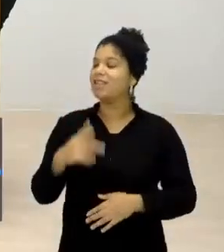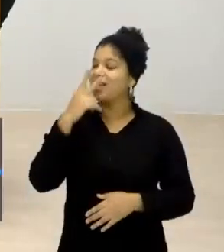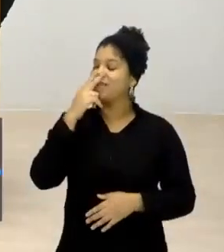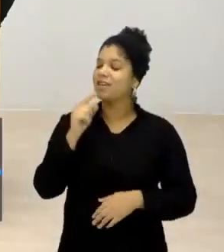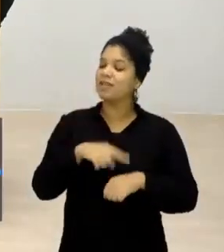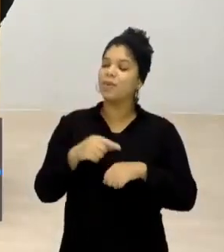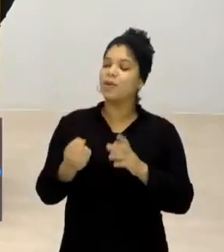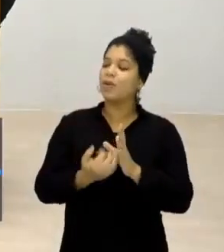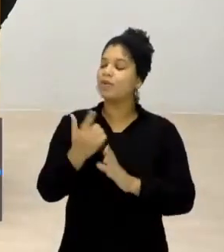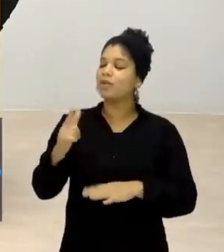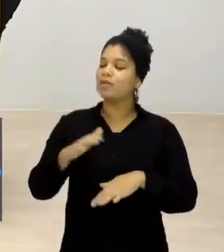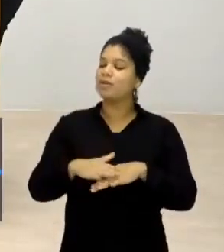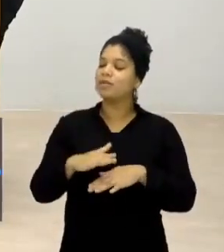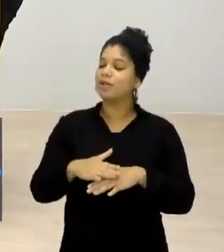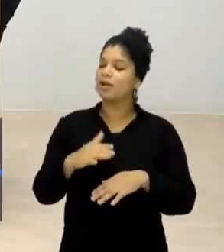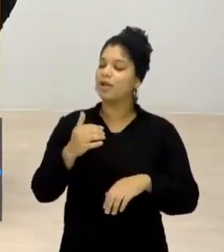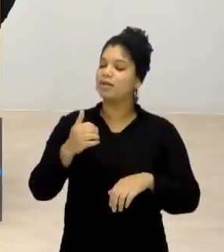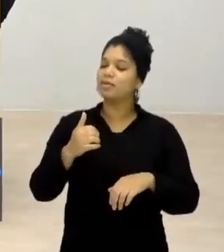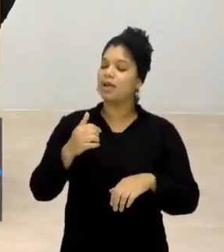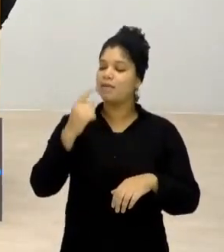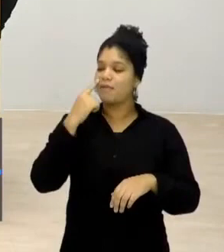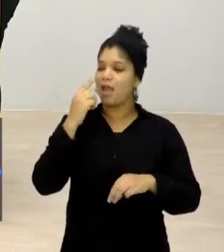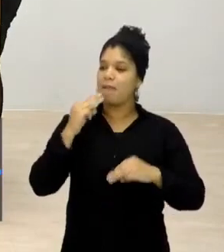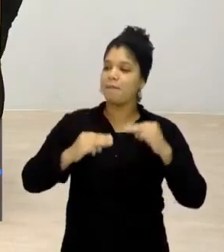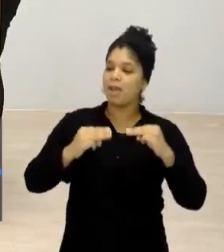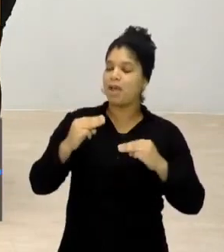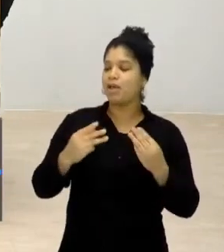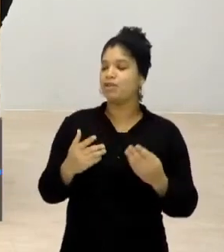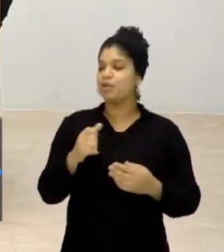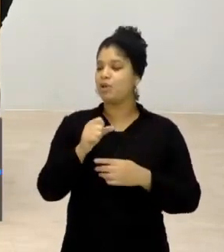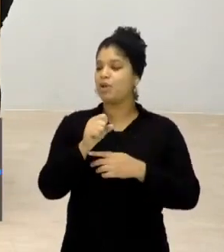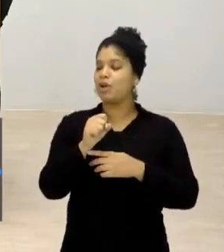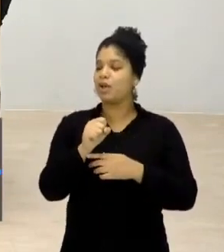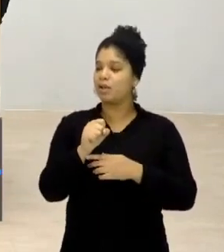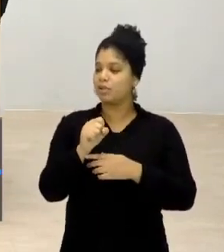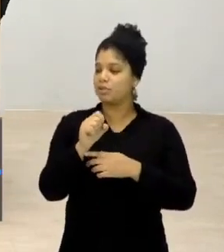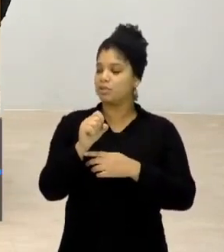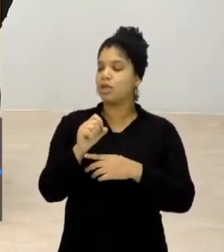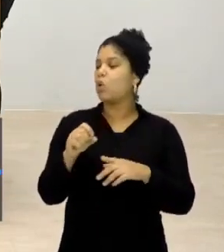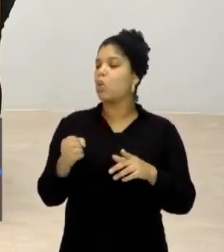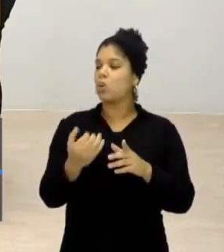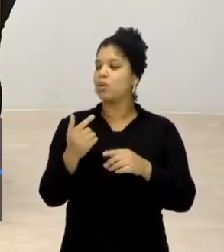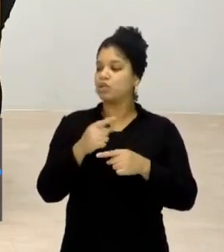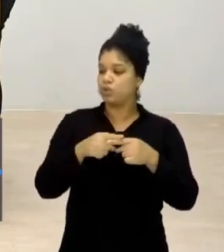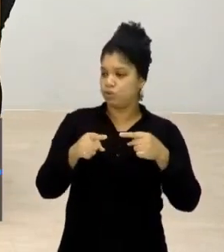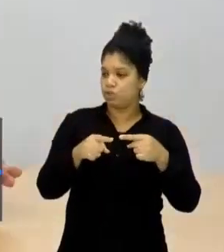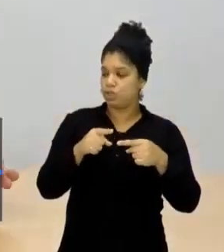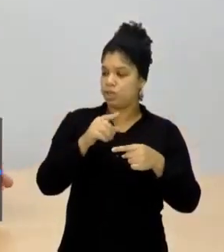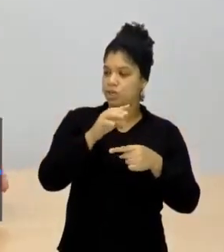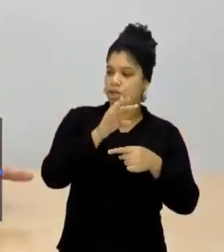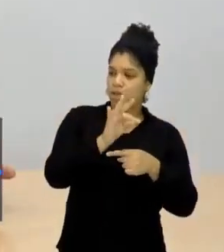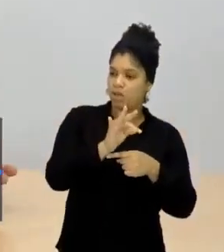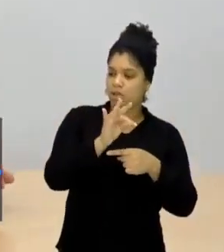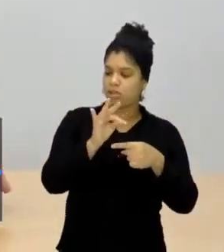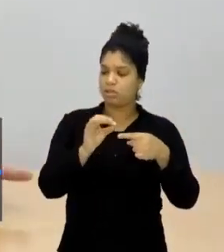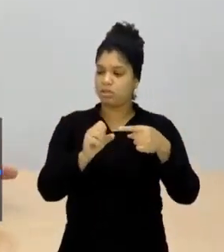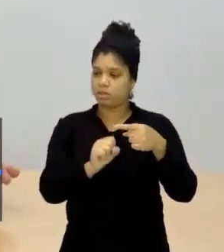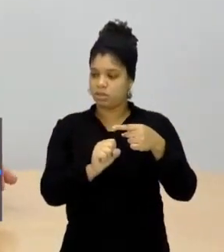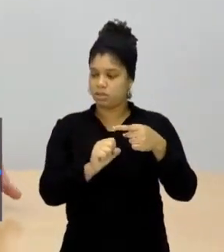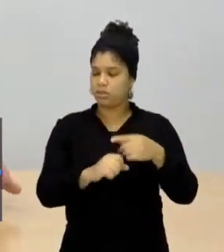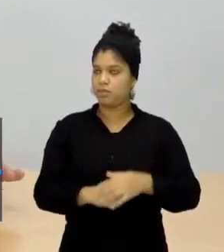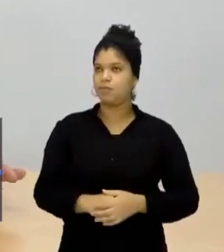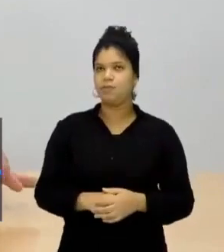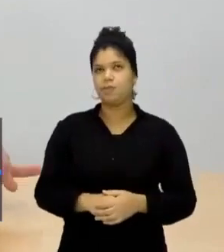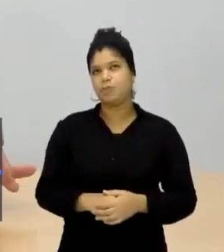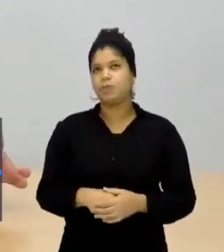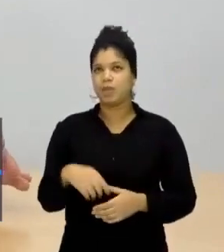aí? Quanto tempo para eles pensarem na variação do t, na variação do s de t, e dividir s de t por t? Então, nossos alunos terão